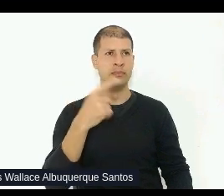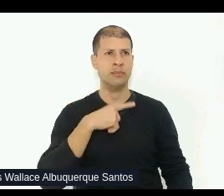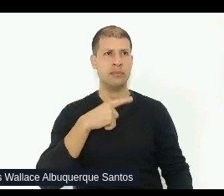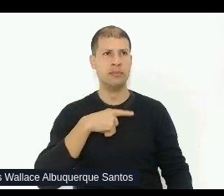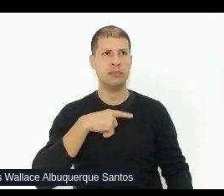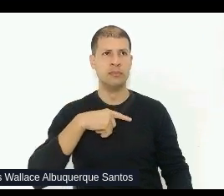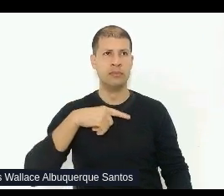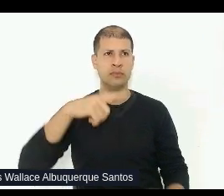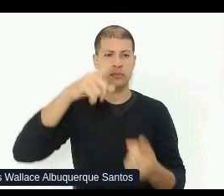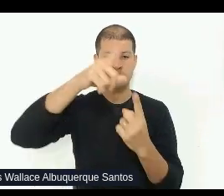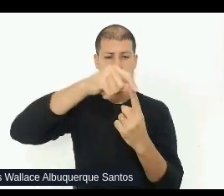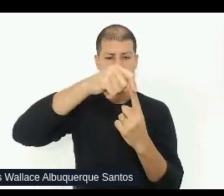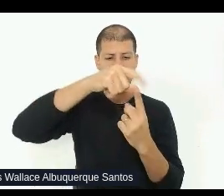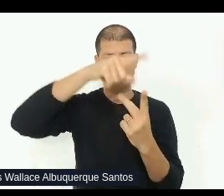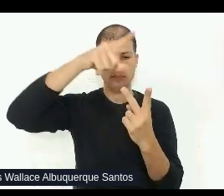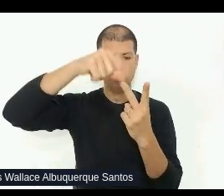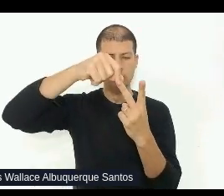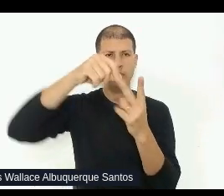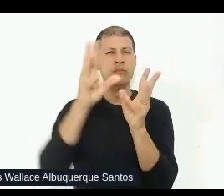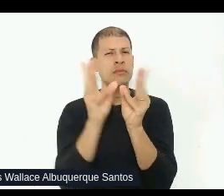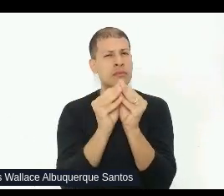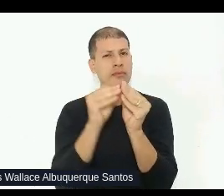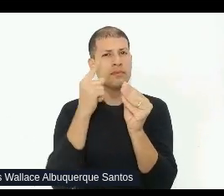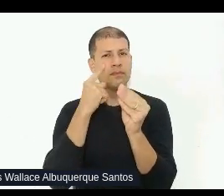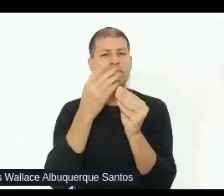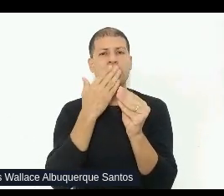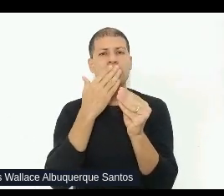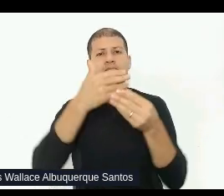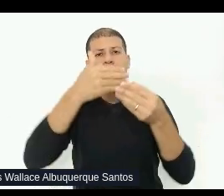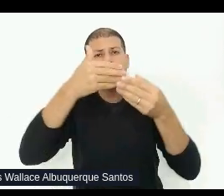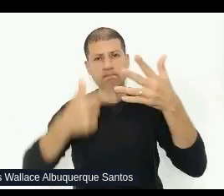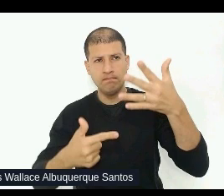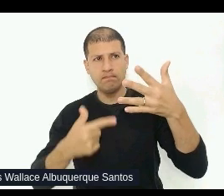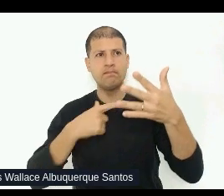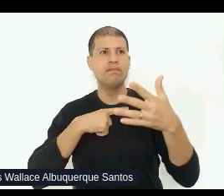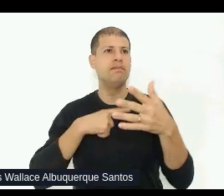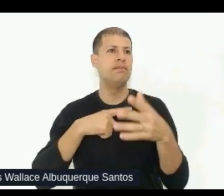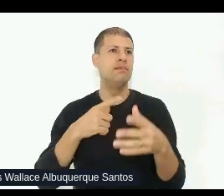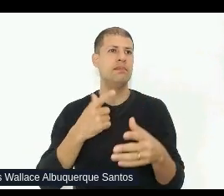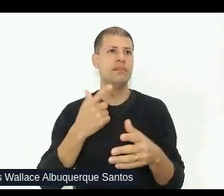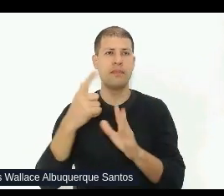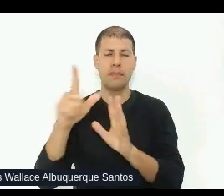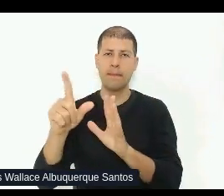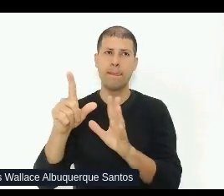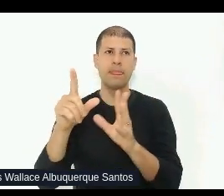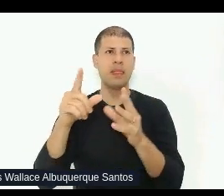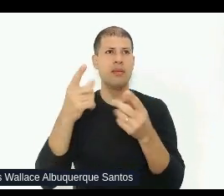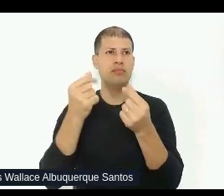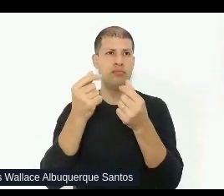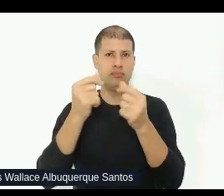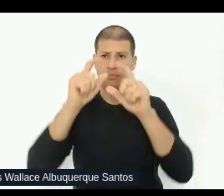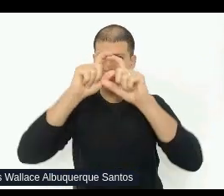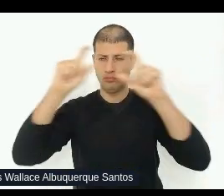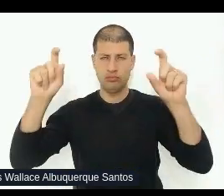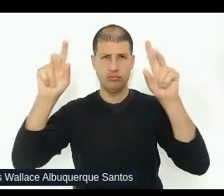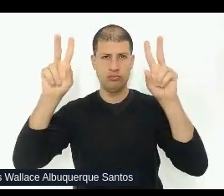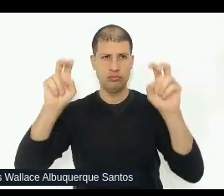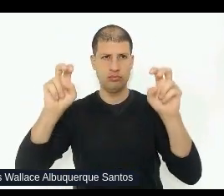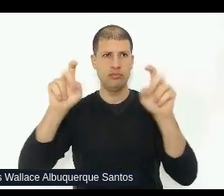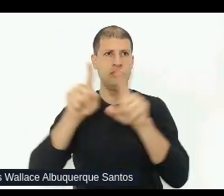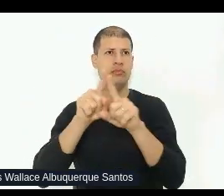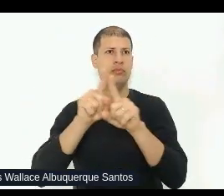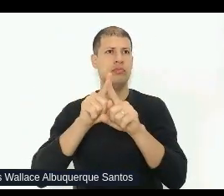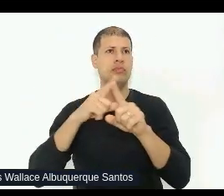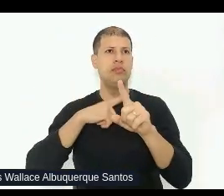com resumo de categorias, aí abaixo ali eu tenho Dicas de Finanças, no título, eu tenho a própria dica em si,